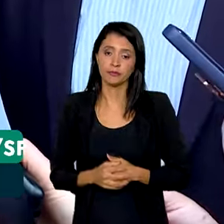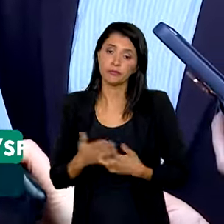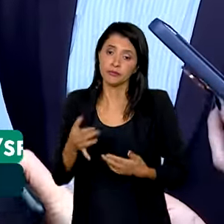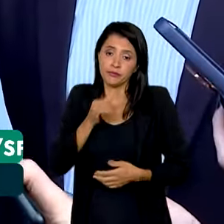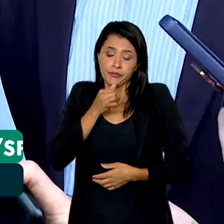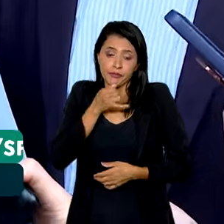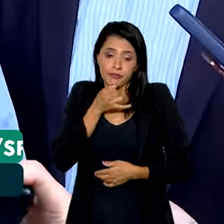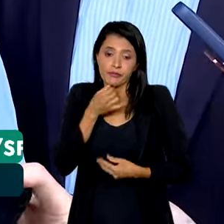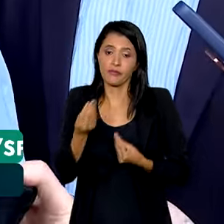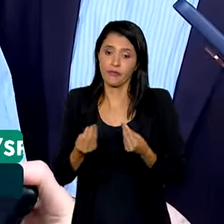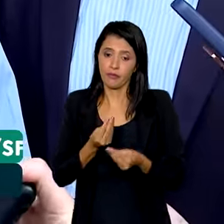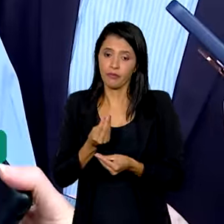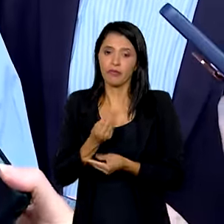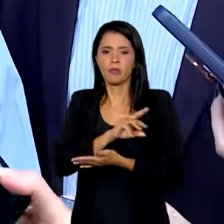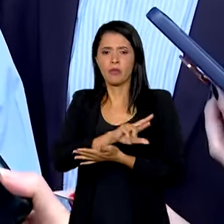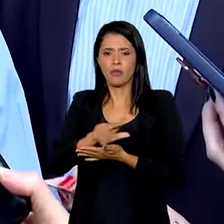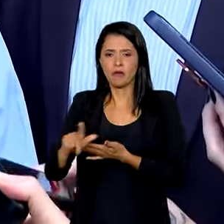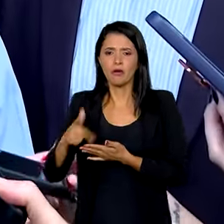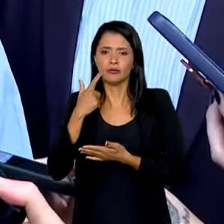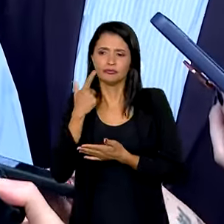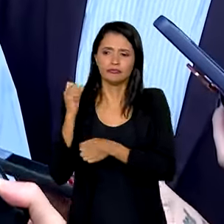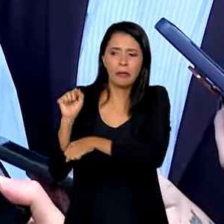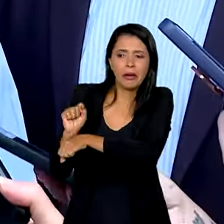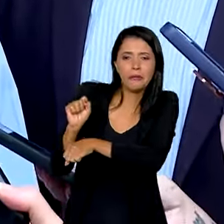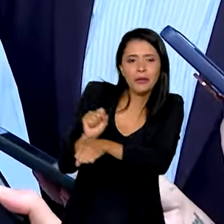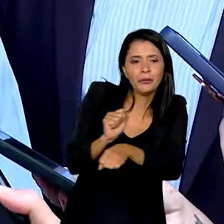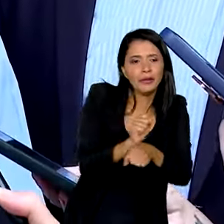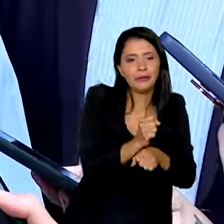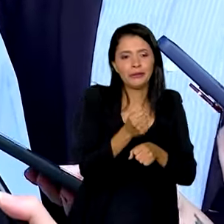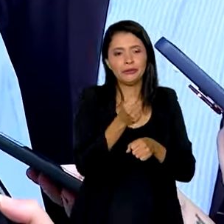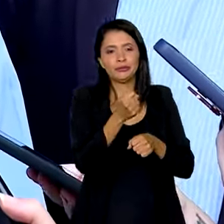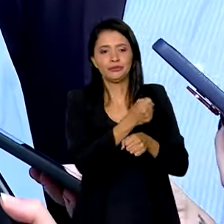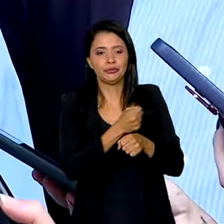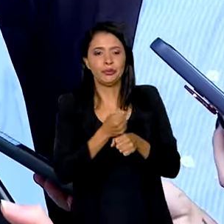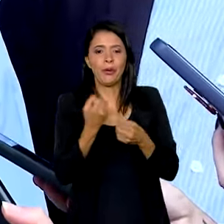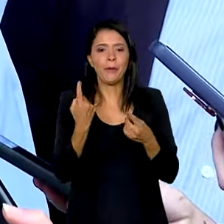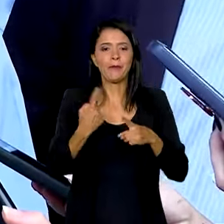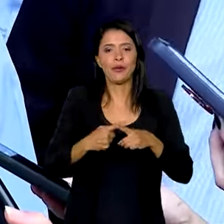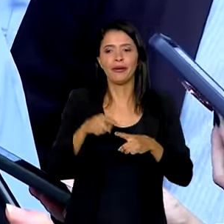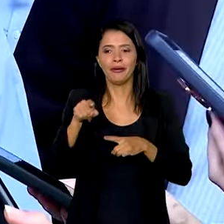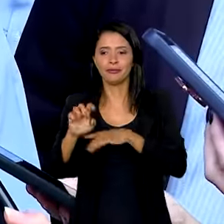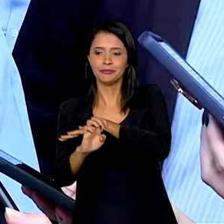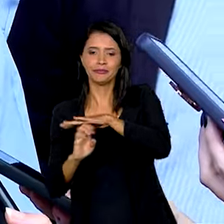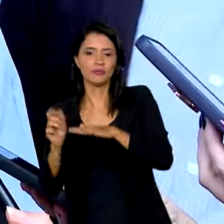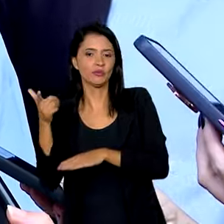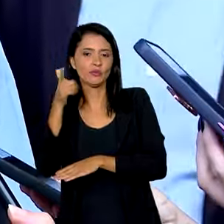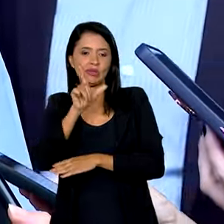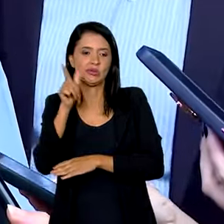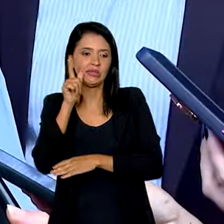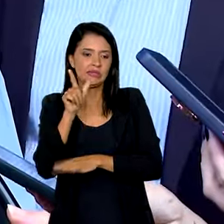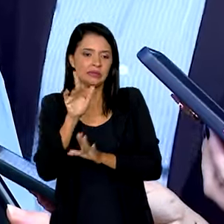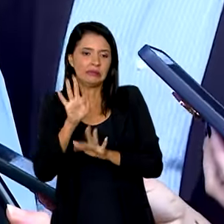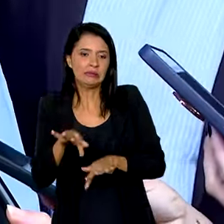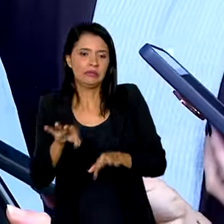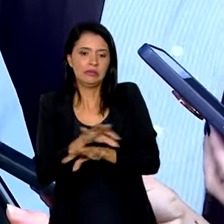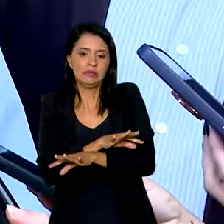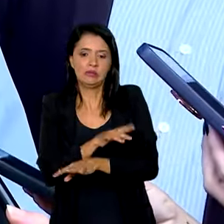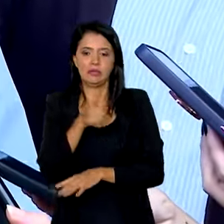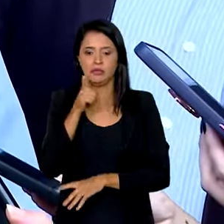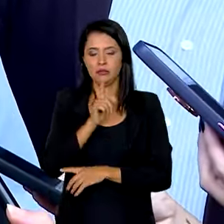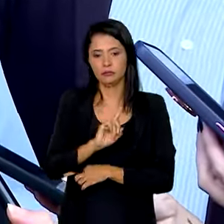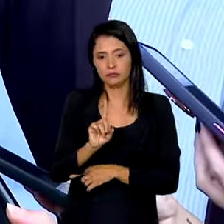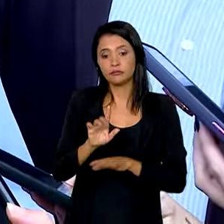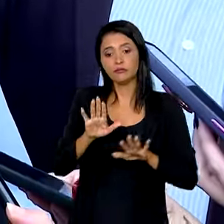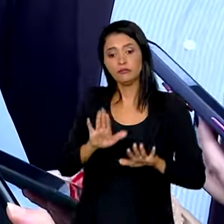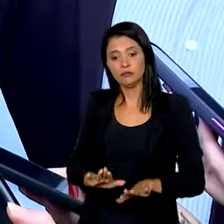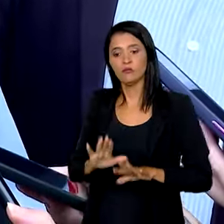Infelizmente, muitos empreendimentos pararam porque as empresas não conseguiram concluir as obras.